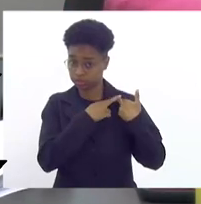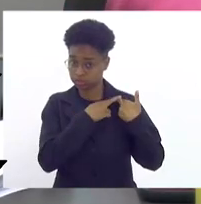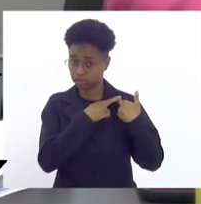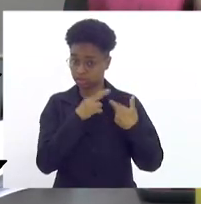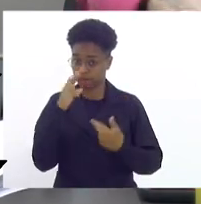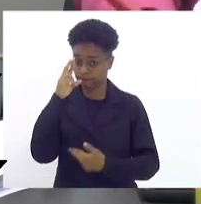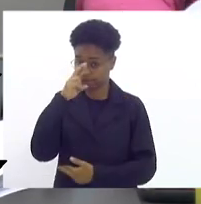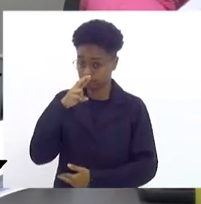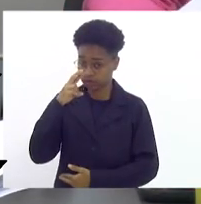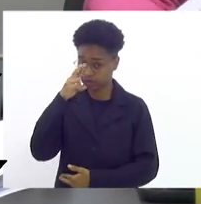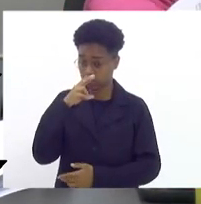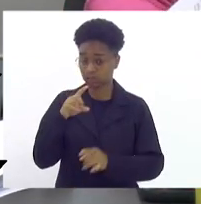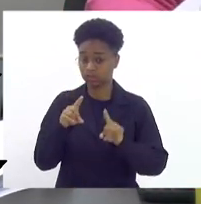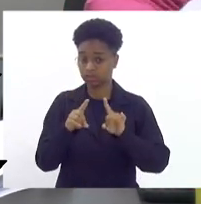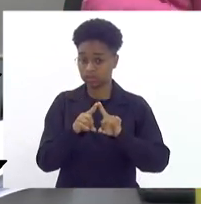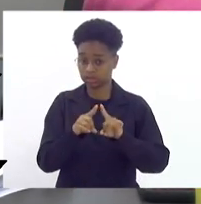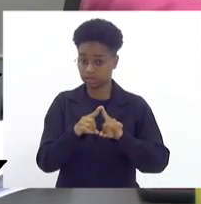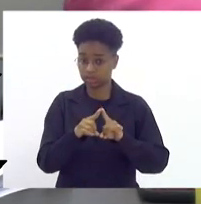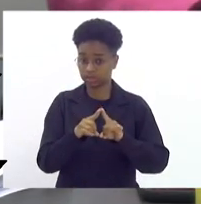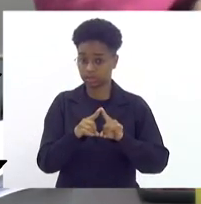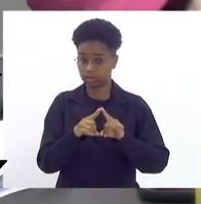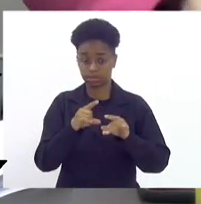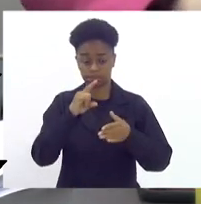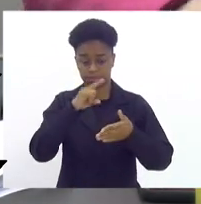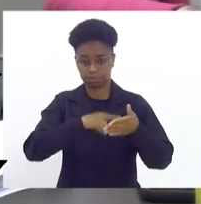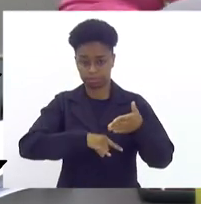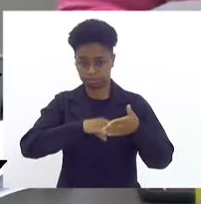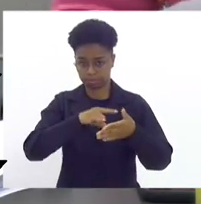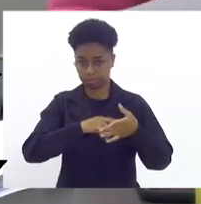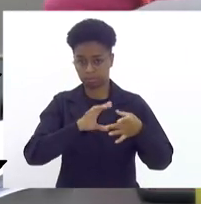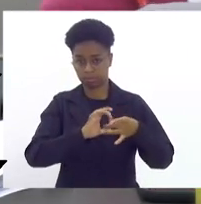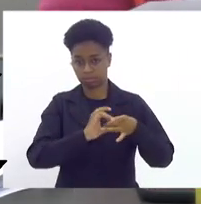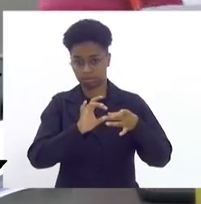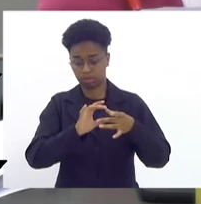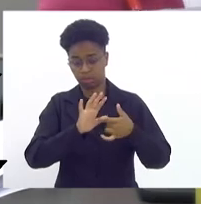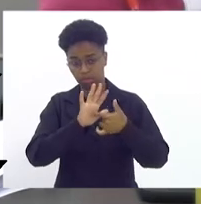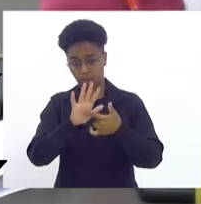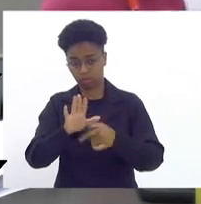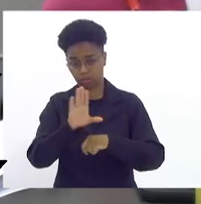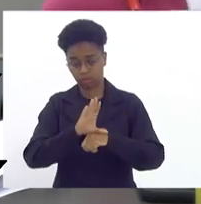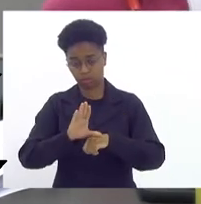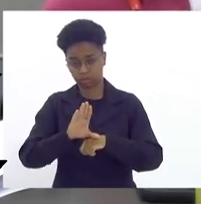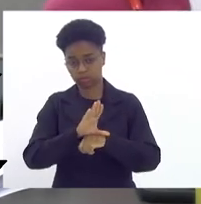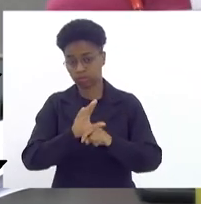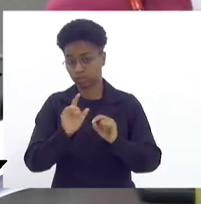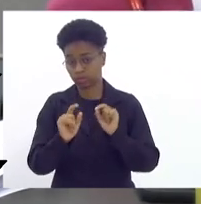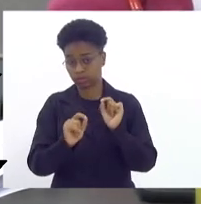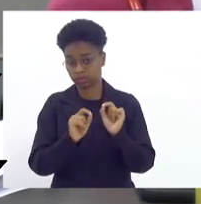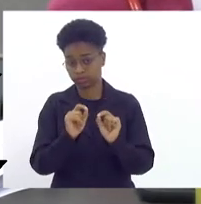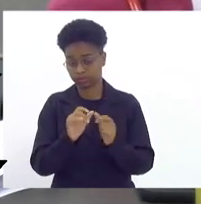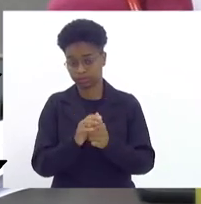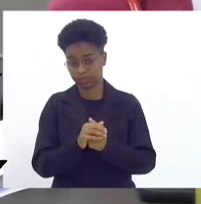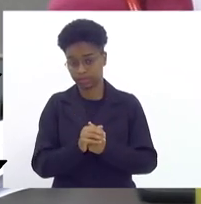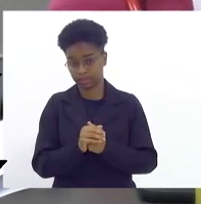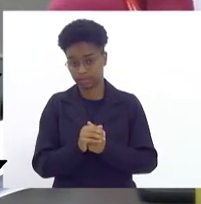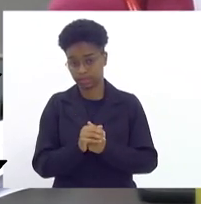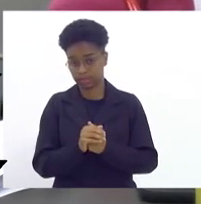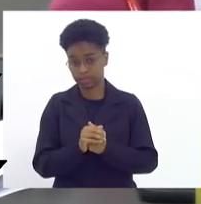e os atos das disposições transitórias da Constituição que se